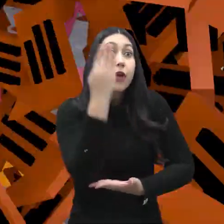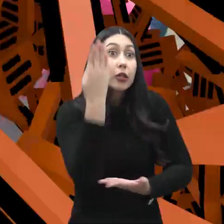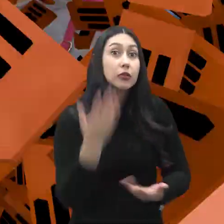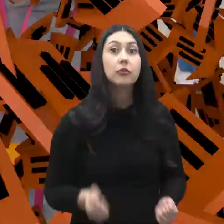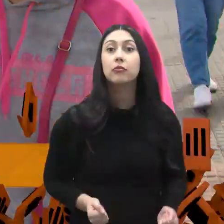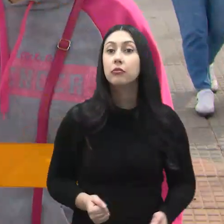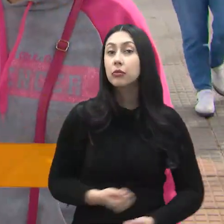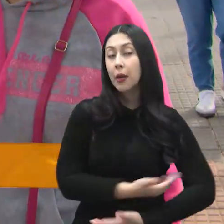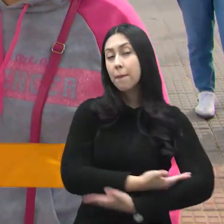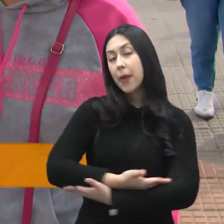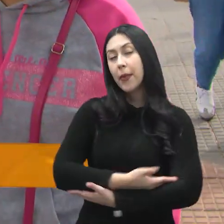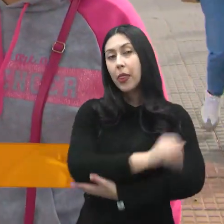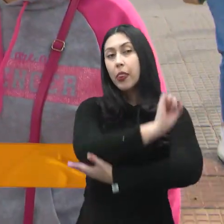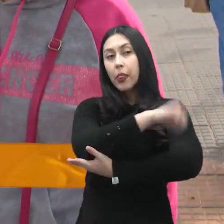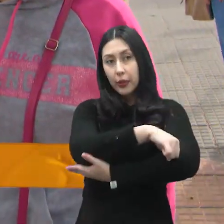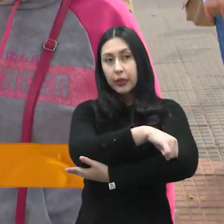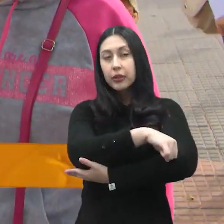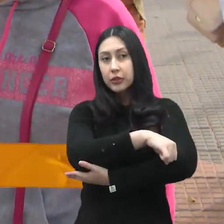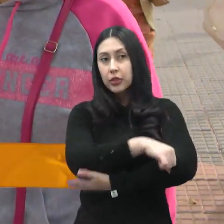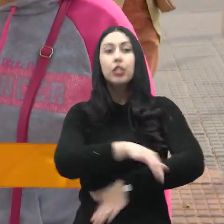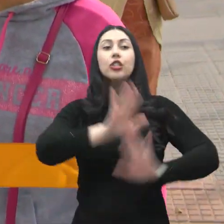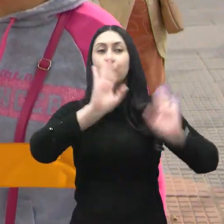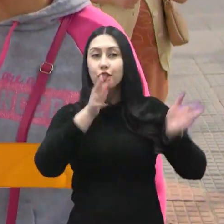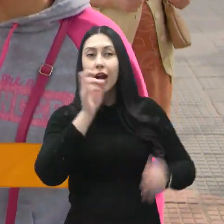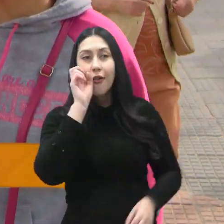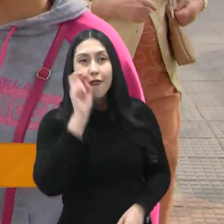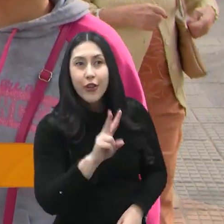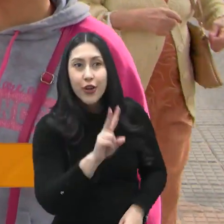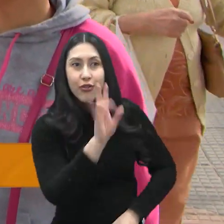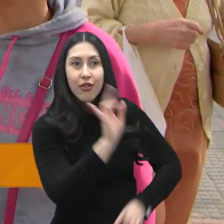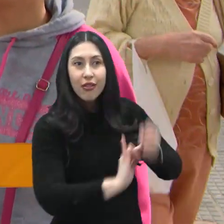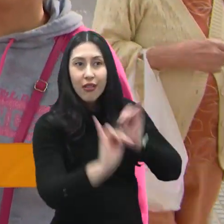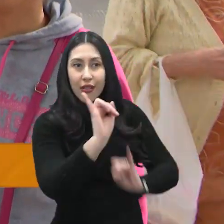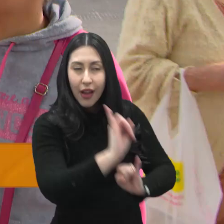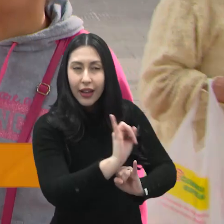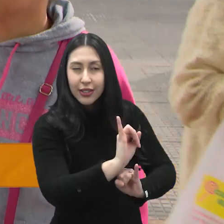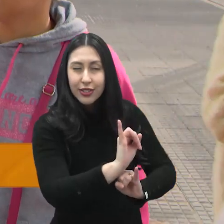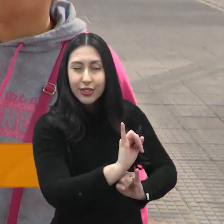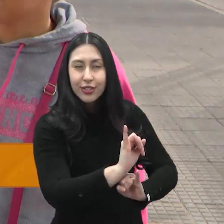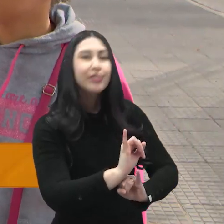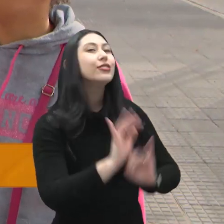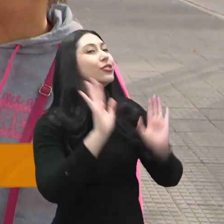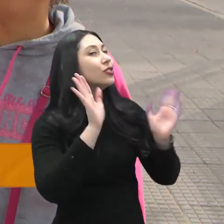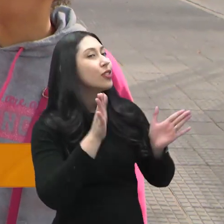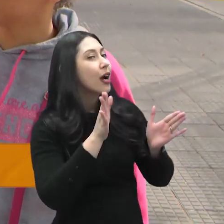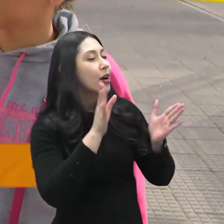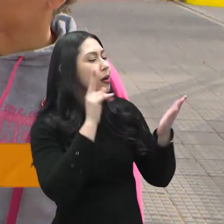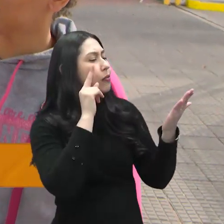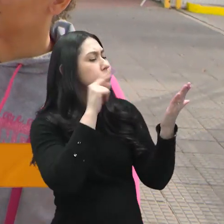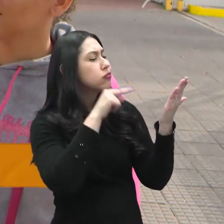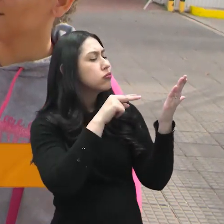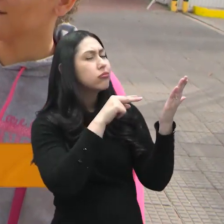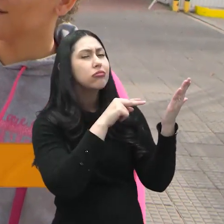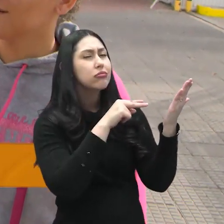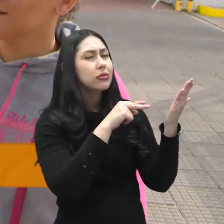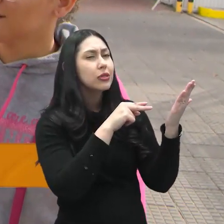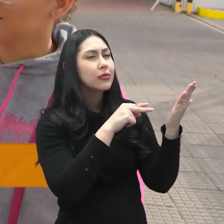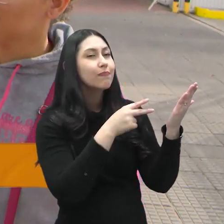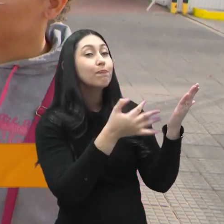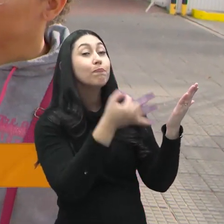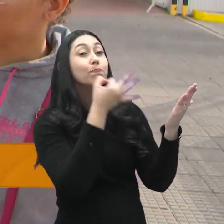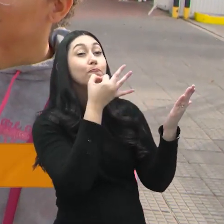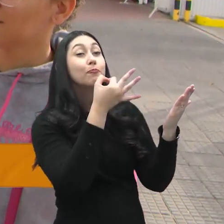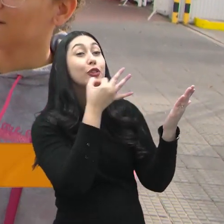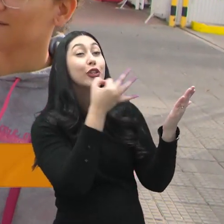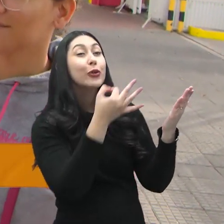lá. Bebês reborns, é uma pauta que já chegou no seu celular, já tem alguma coisa aí na sua cabecinha pensando sobre esse assunto? Compartilha